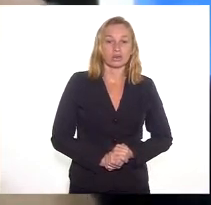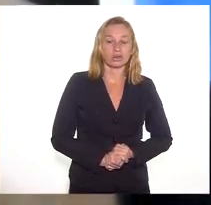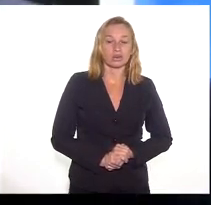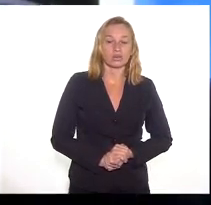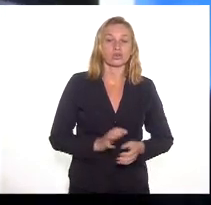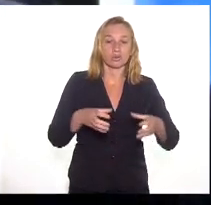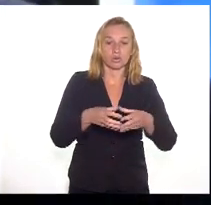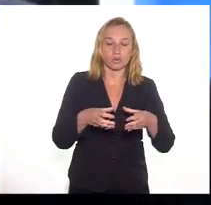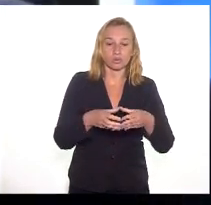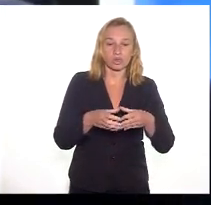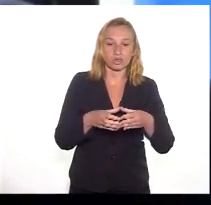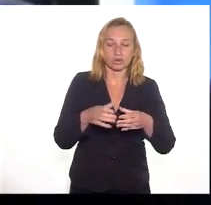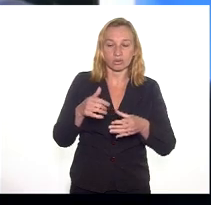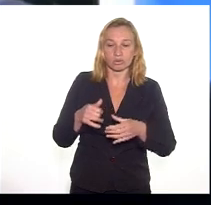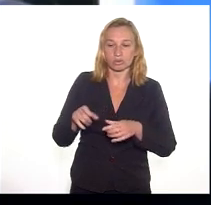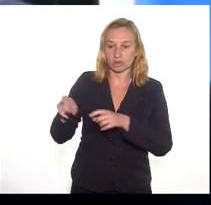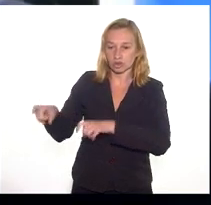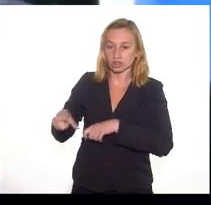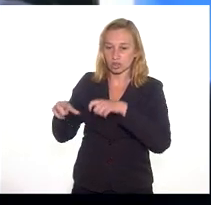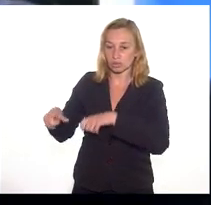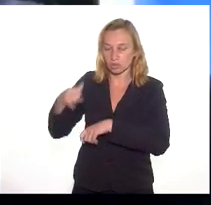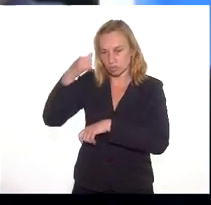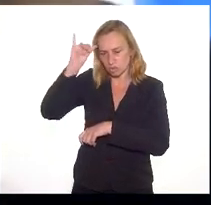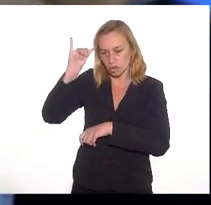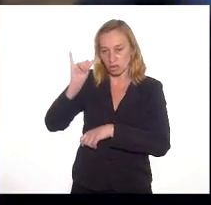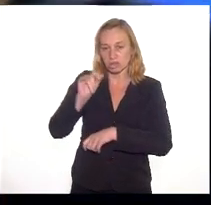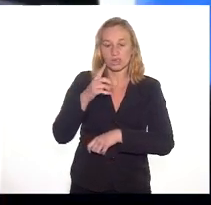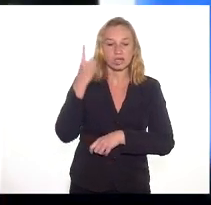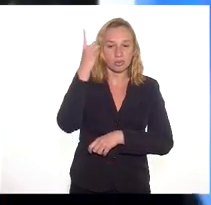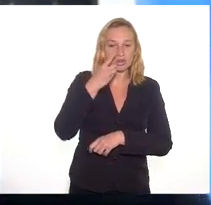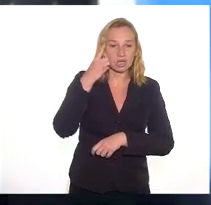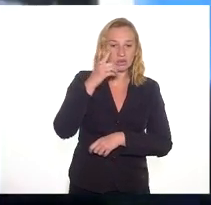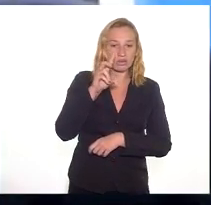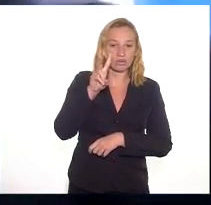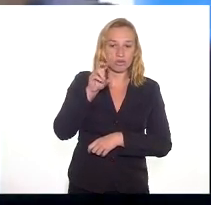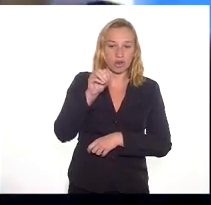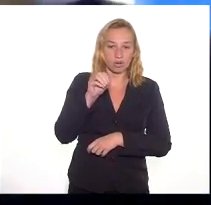Para emitir parecer pela Comissão de Agricultura, deputado Valseado.